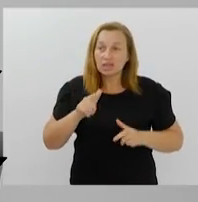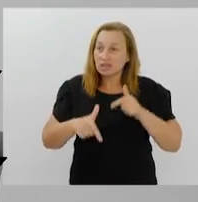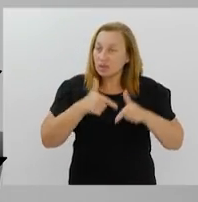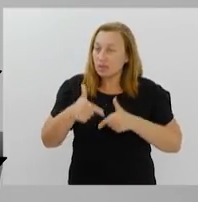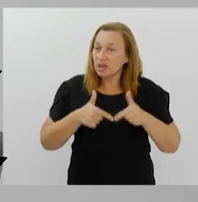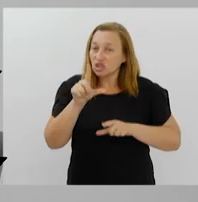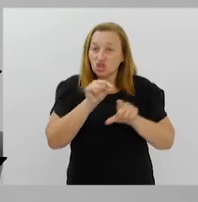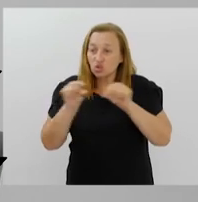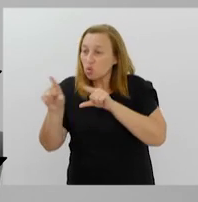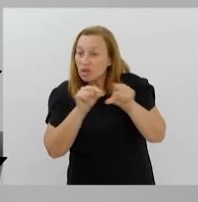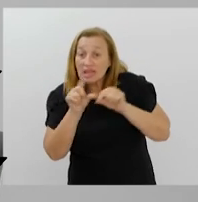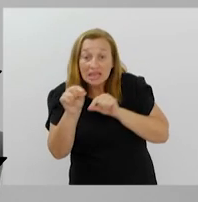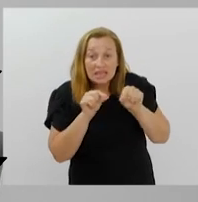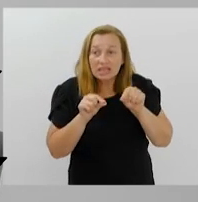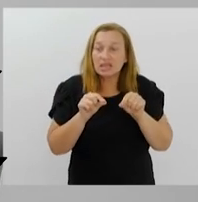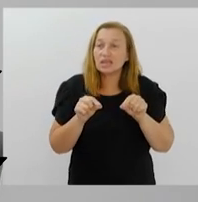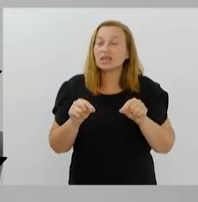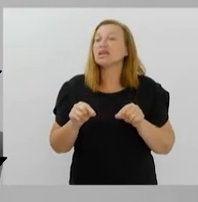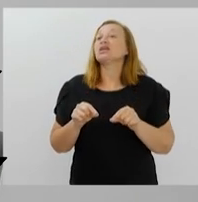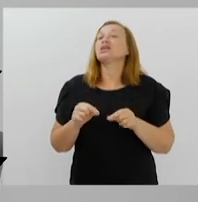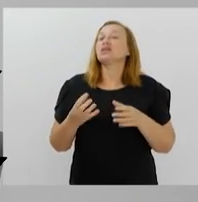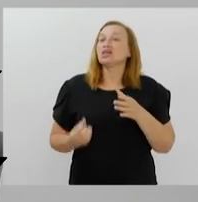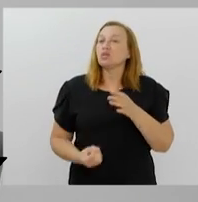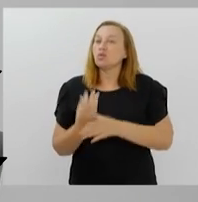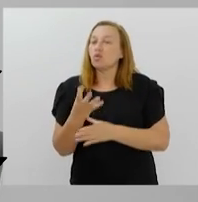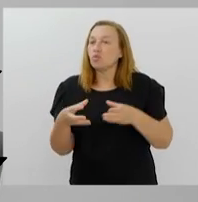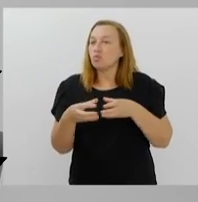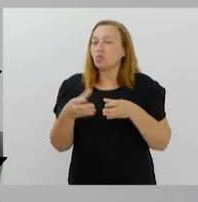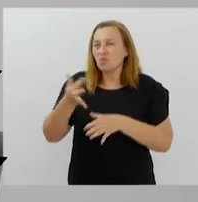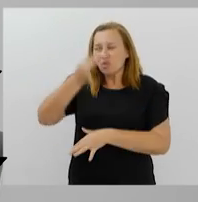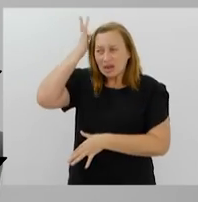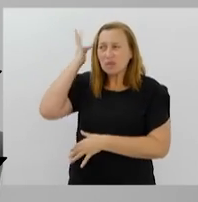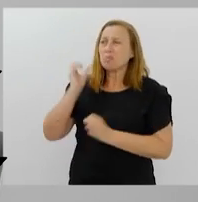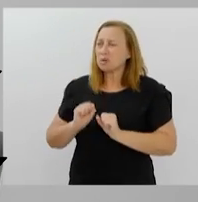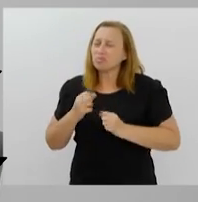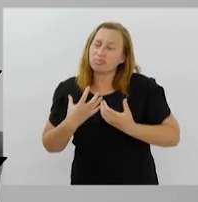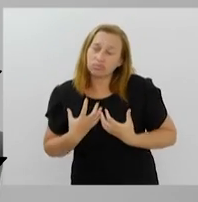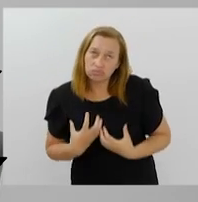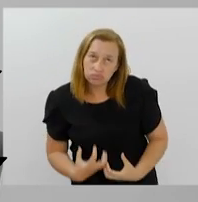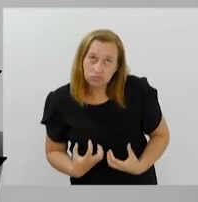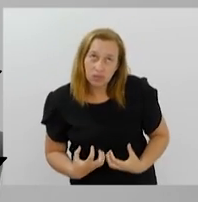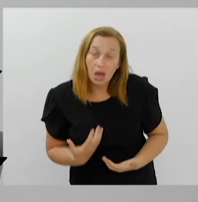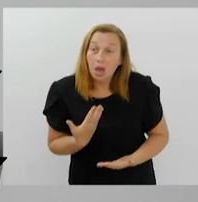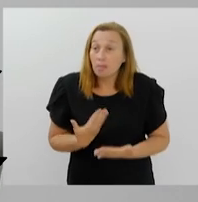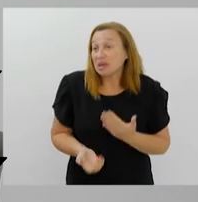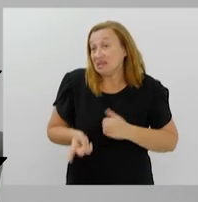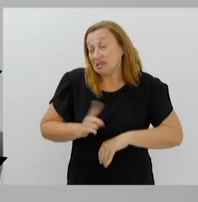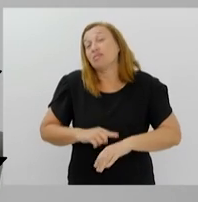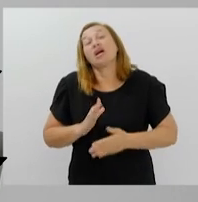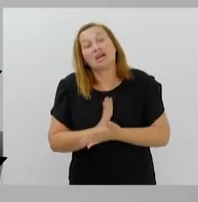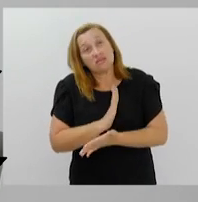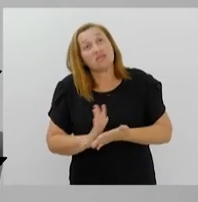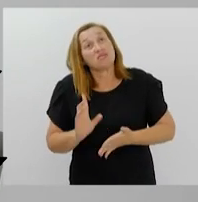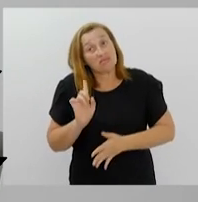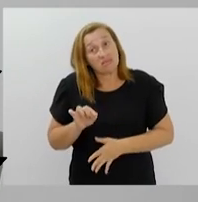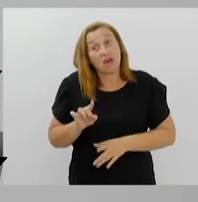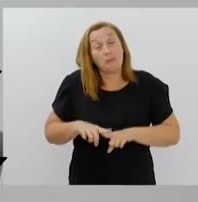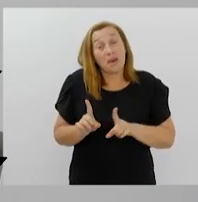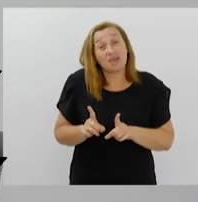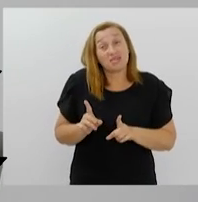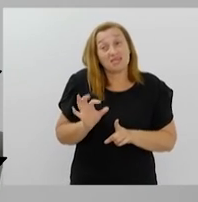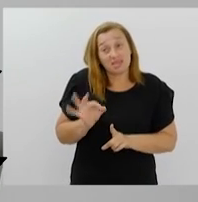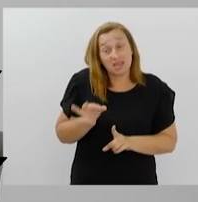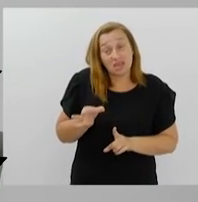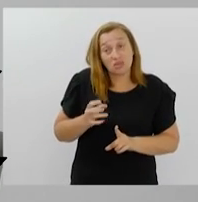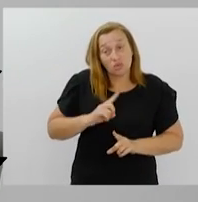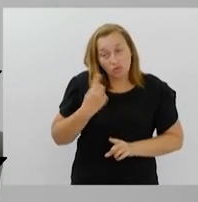selecionado a dedo que o Fred montou e que pode parecer cansativo Pode parecer perda de tempo e muitas vezes é mas que no fundo a